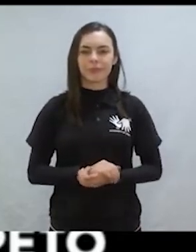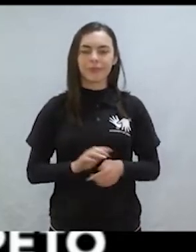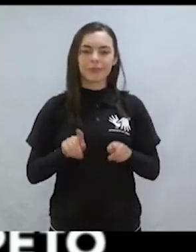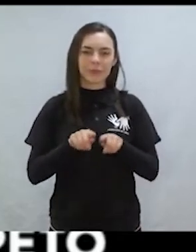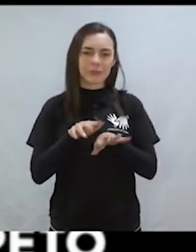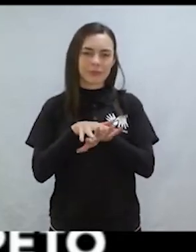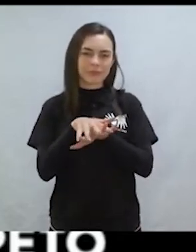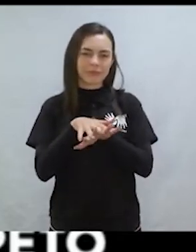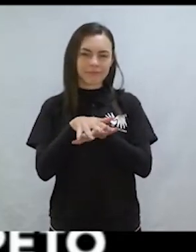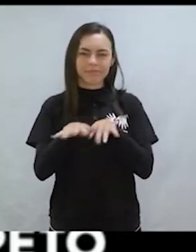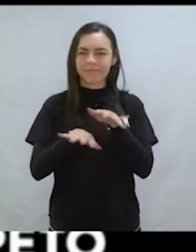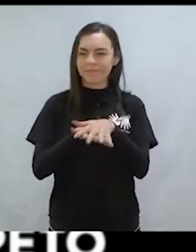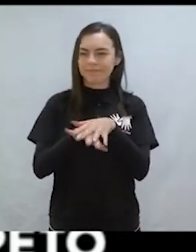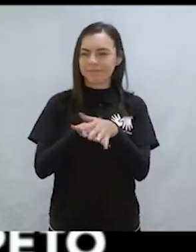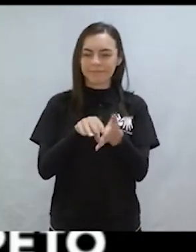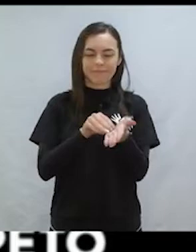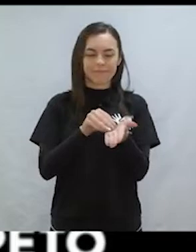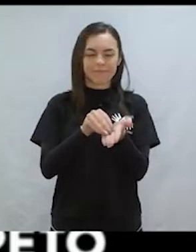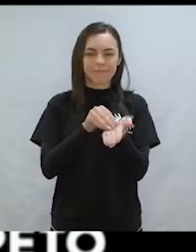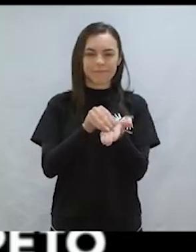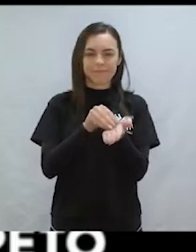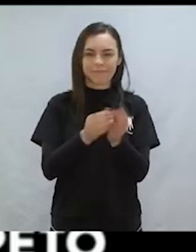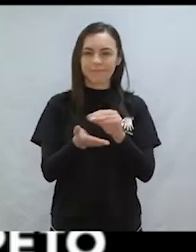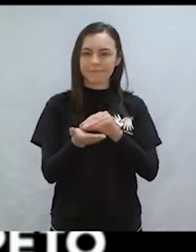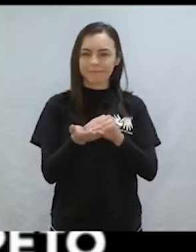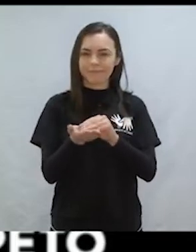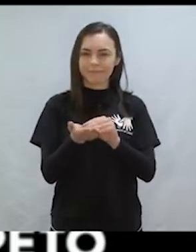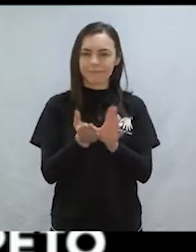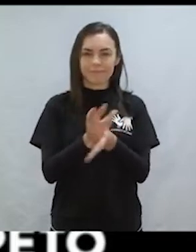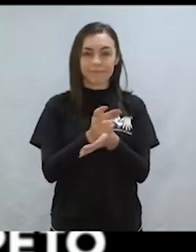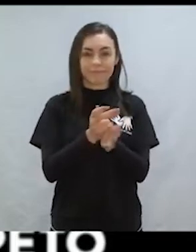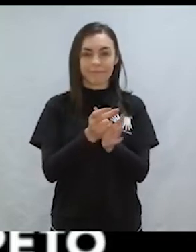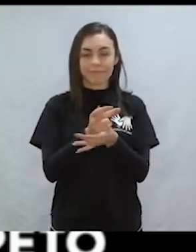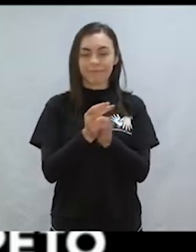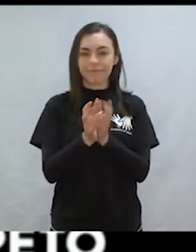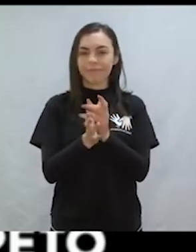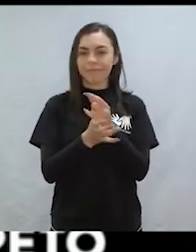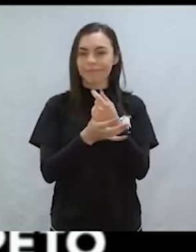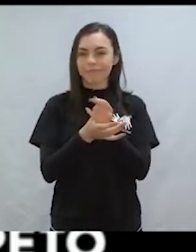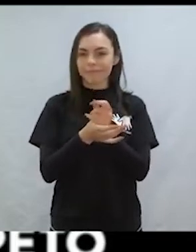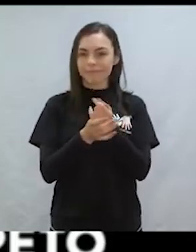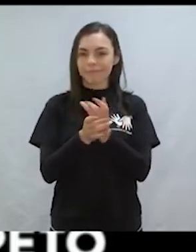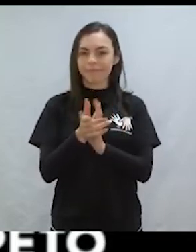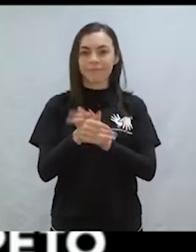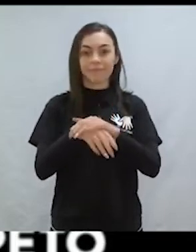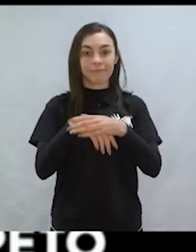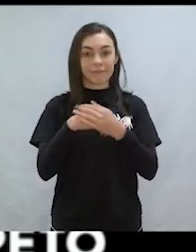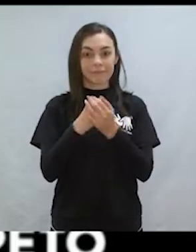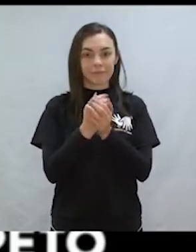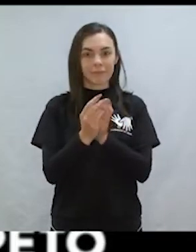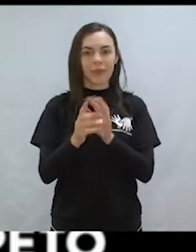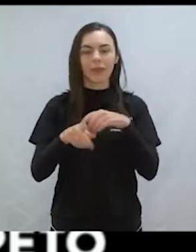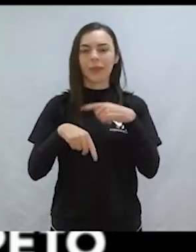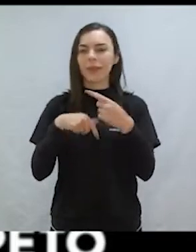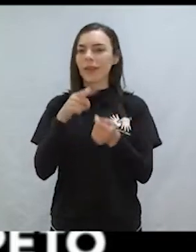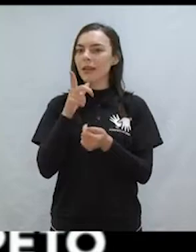esfrega bem os dedos, as unhas, o polegar, a palma da mão